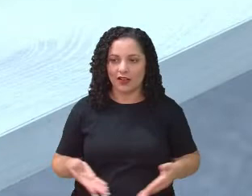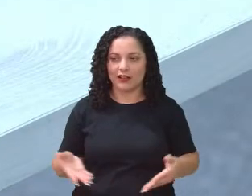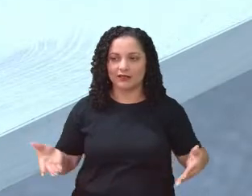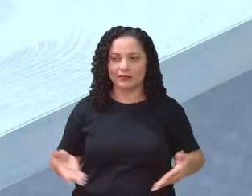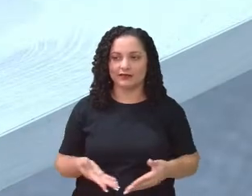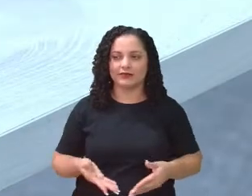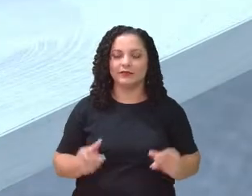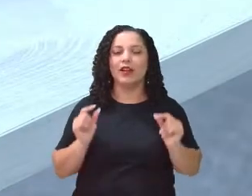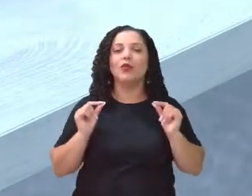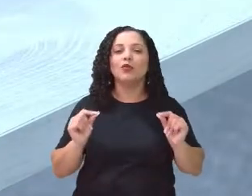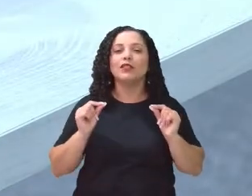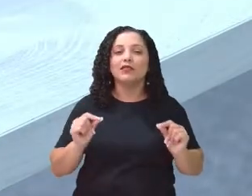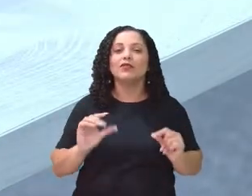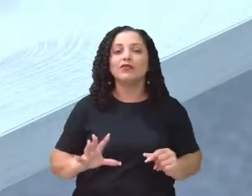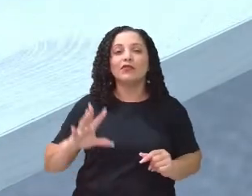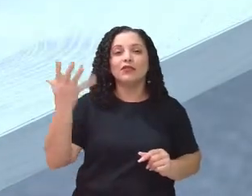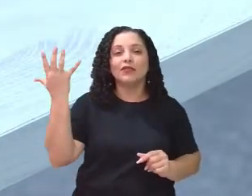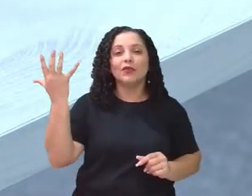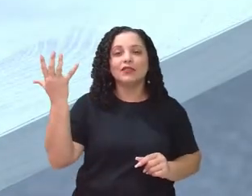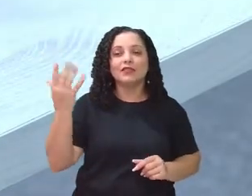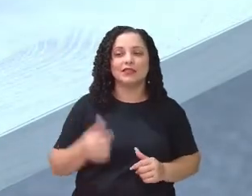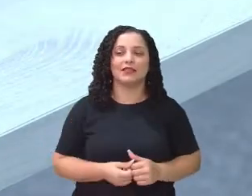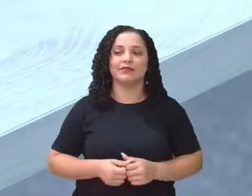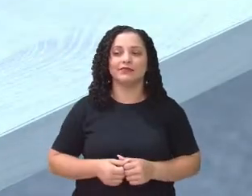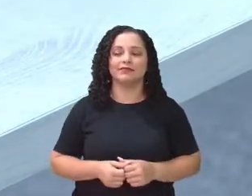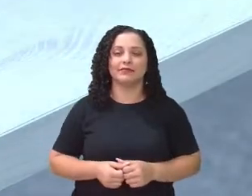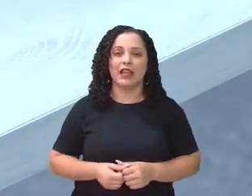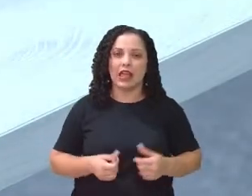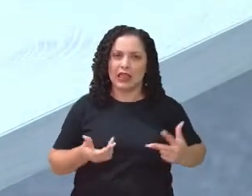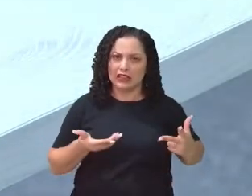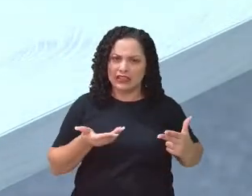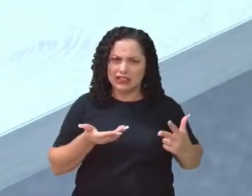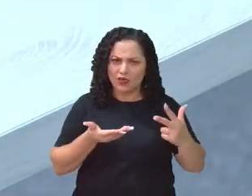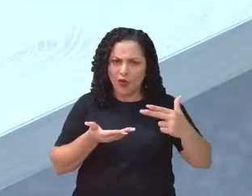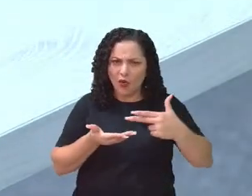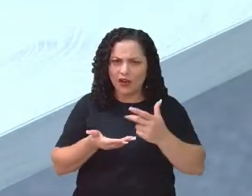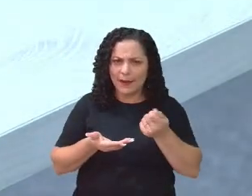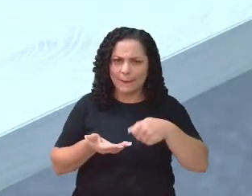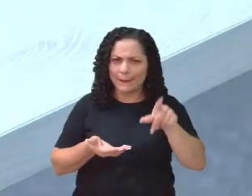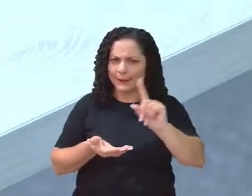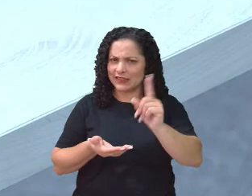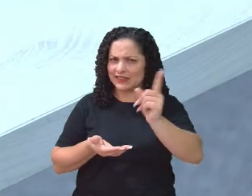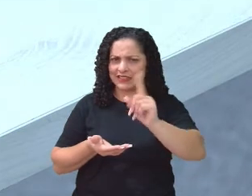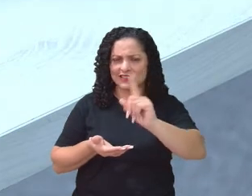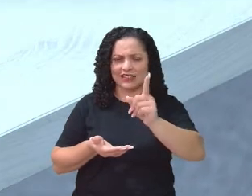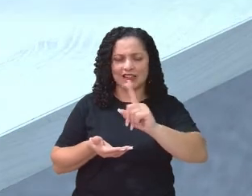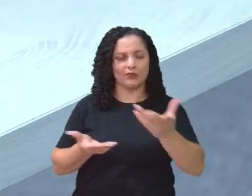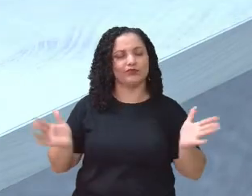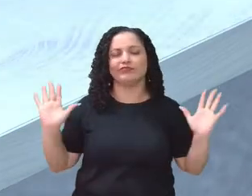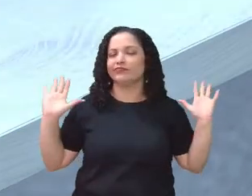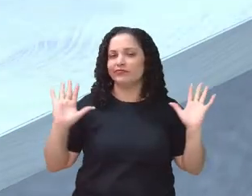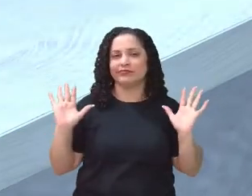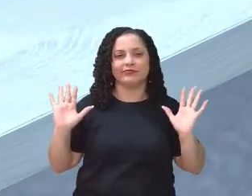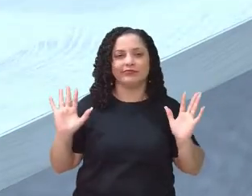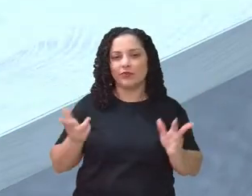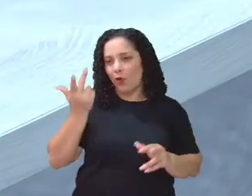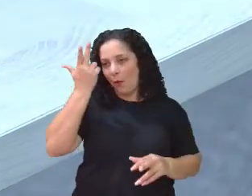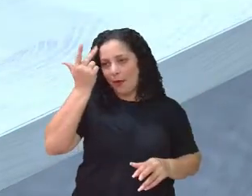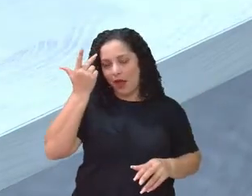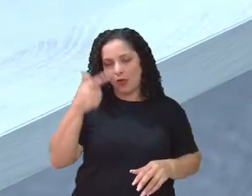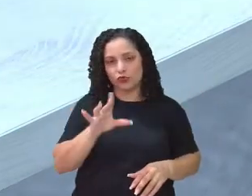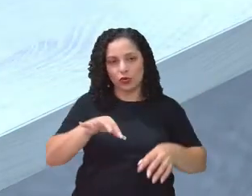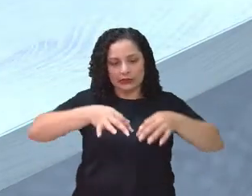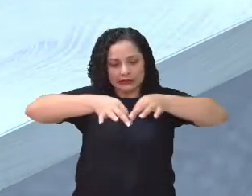ó, tá? Sem tesoura, para depois você dizer assim, ai, professor, não tem tesoura na minha casa. Então, você vai tirar aqui,